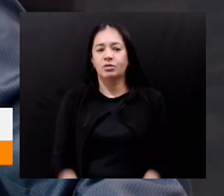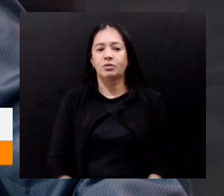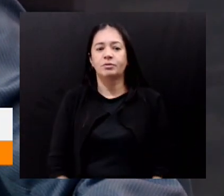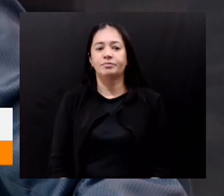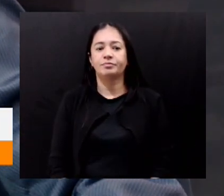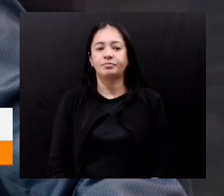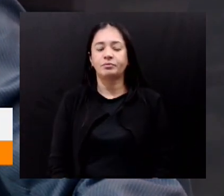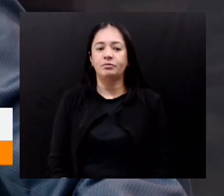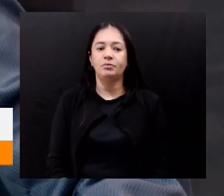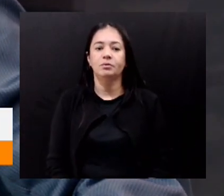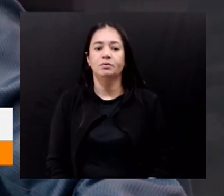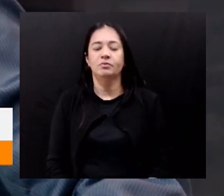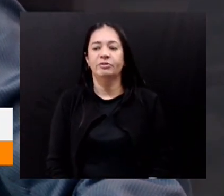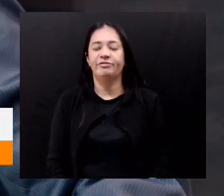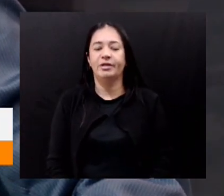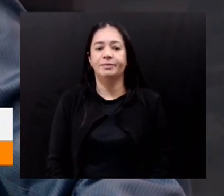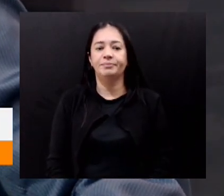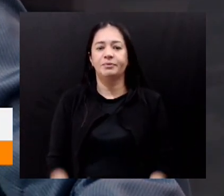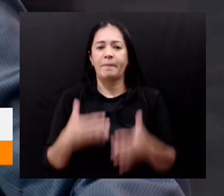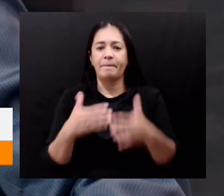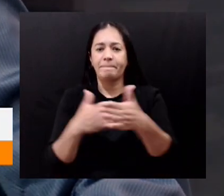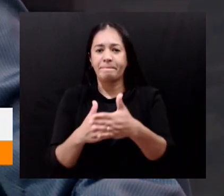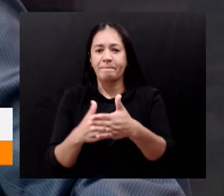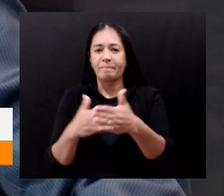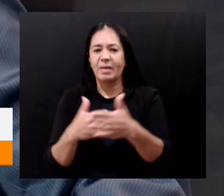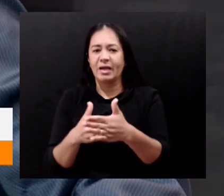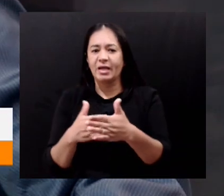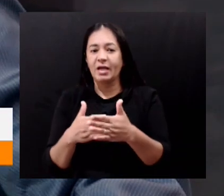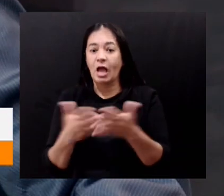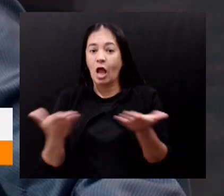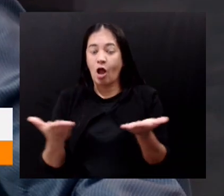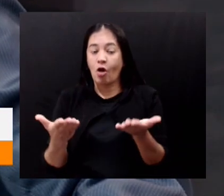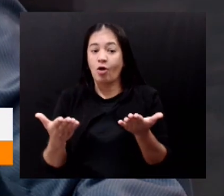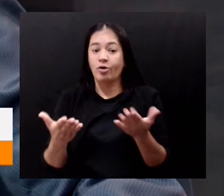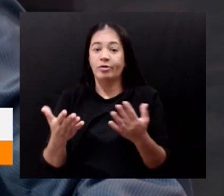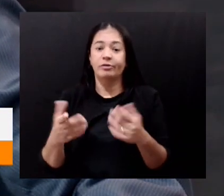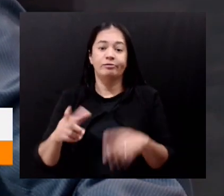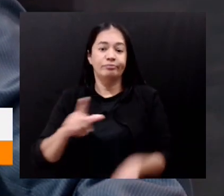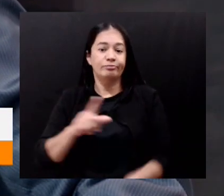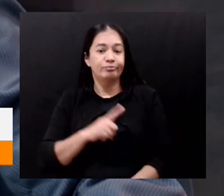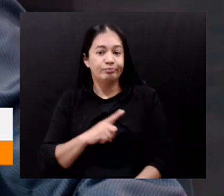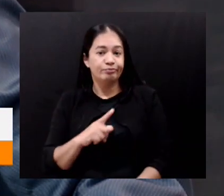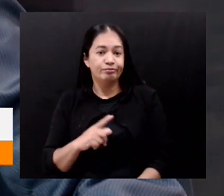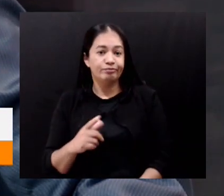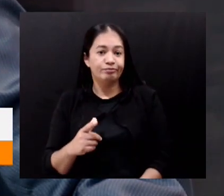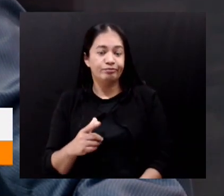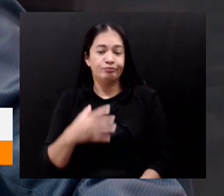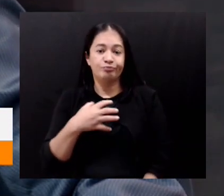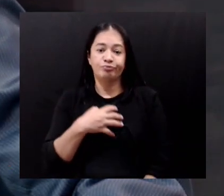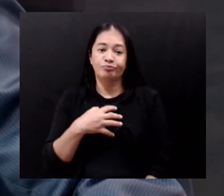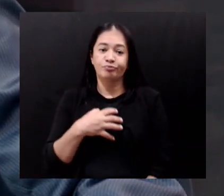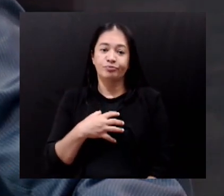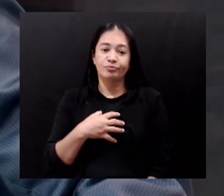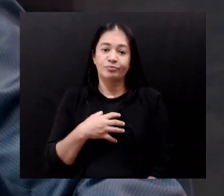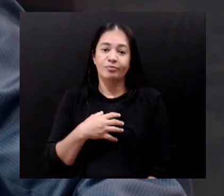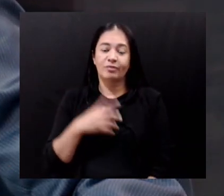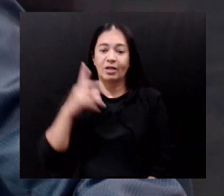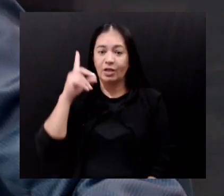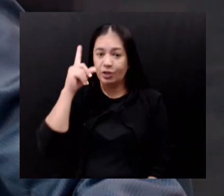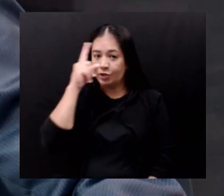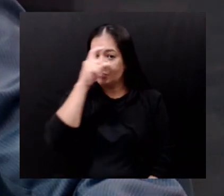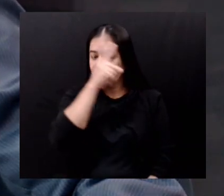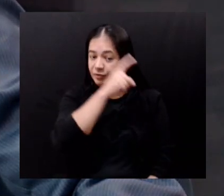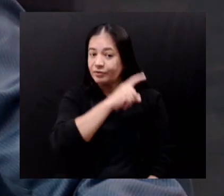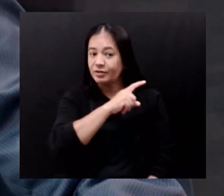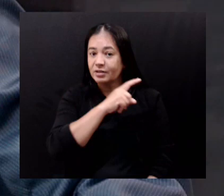barreiras intensas, como agora que está fazendo o Trump, de certa forma, não facilitam muito o fluxo, né? As pessoas começam a ter Uhum.